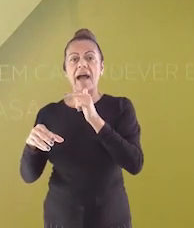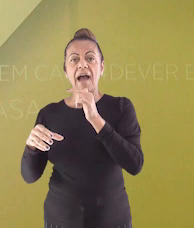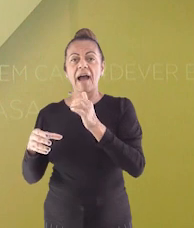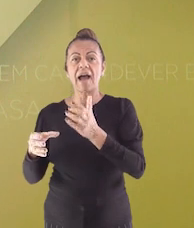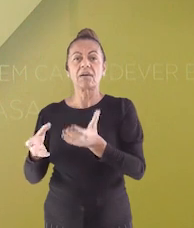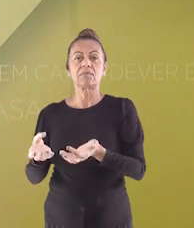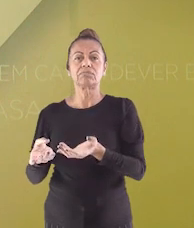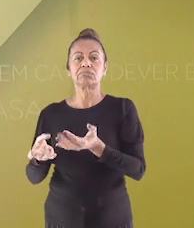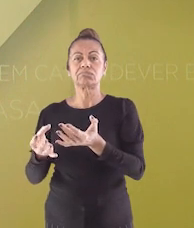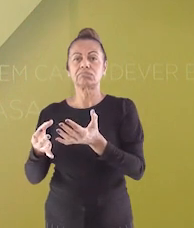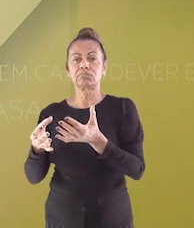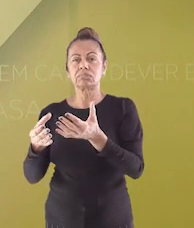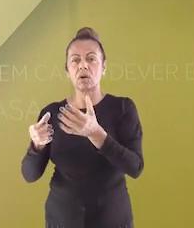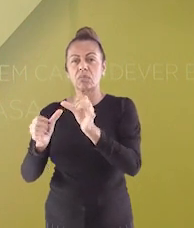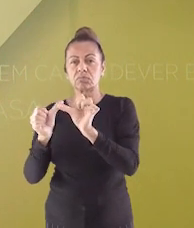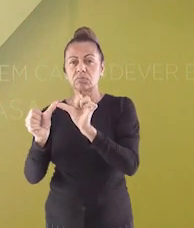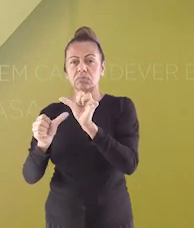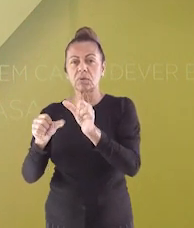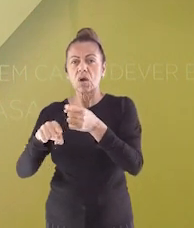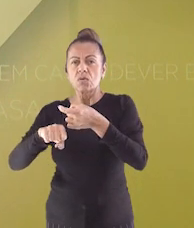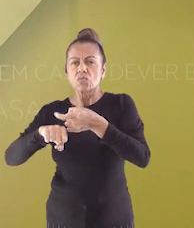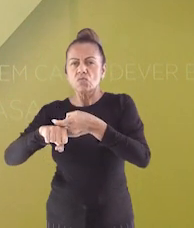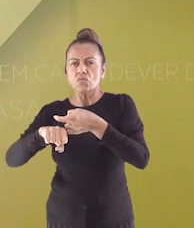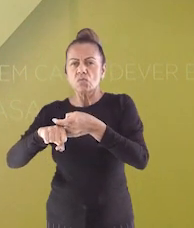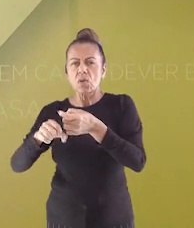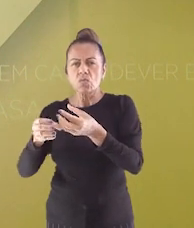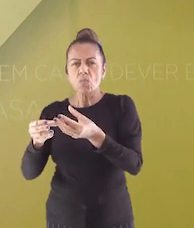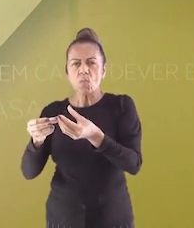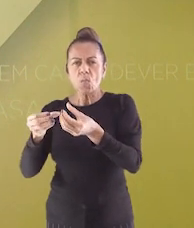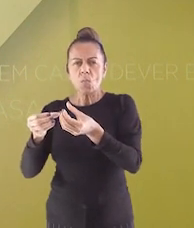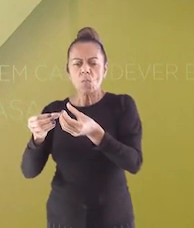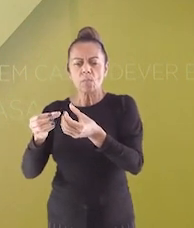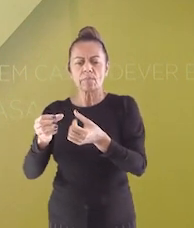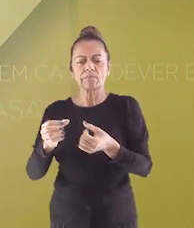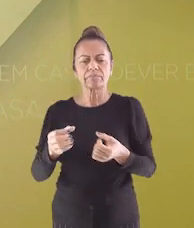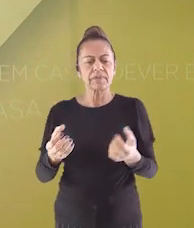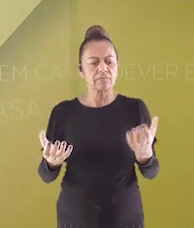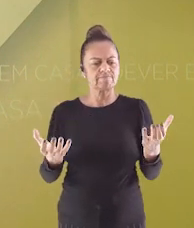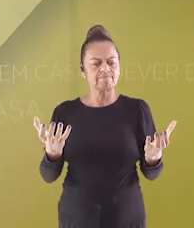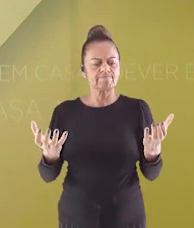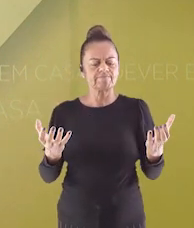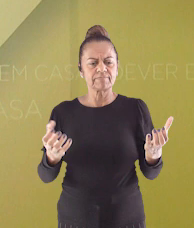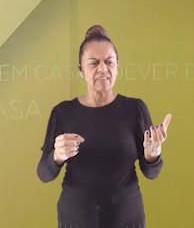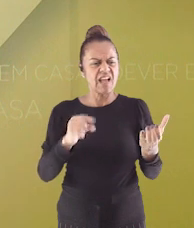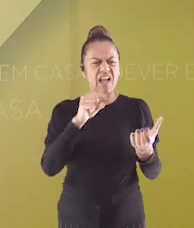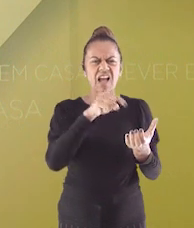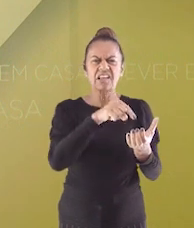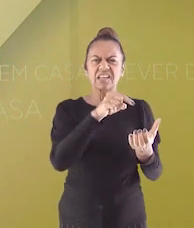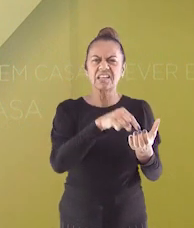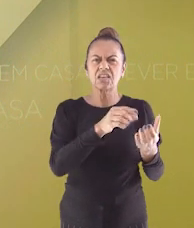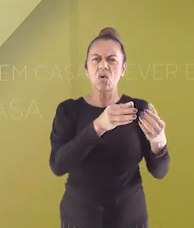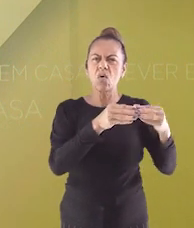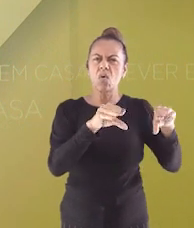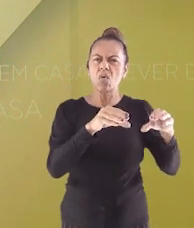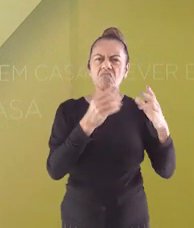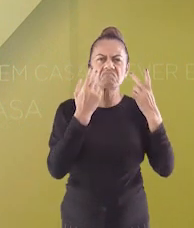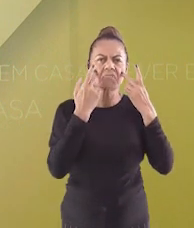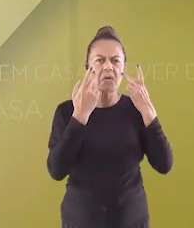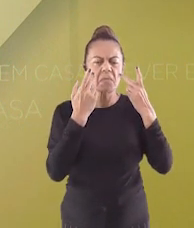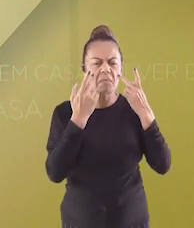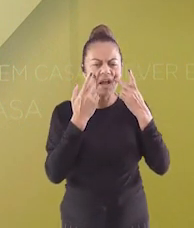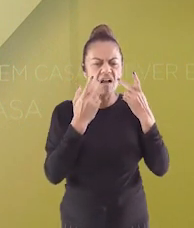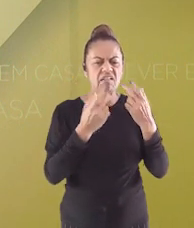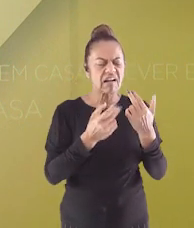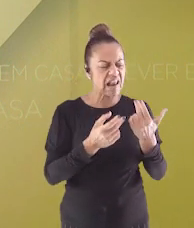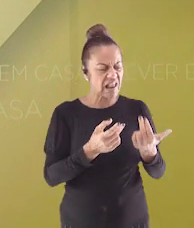clara é viscosa e translúcida e a gema é quase líquida. Já no ovo cozido, a clara